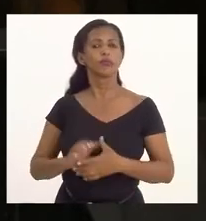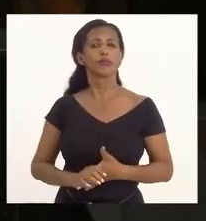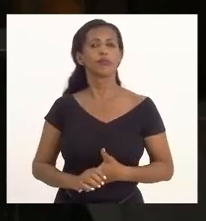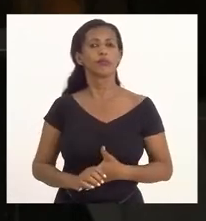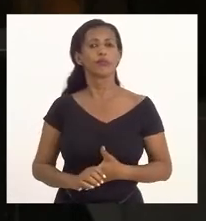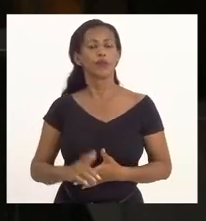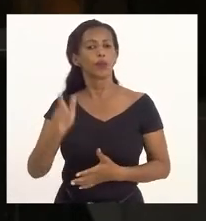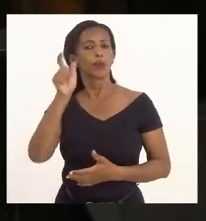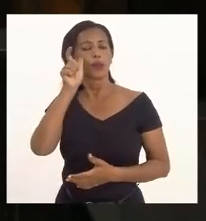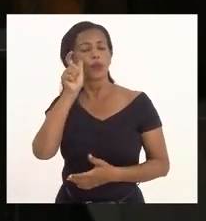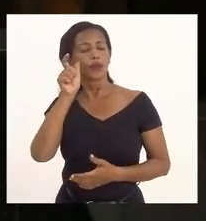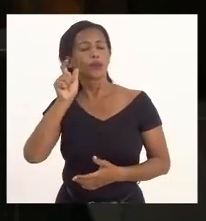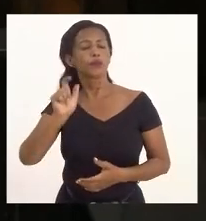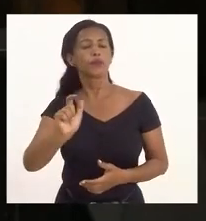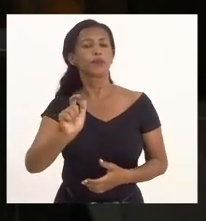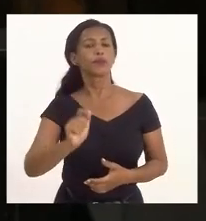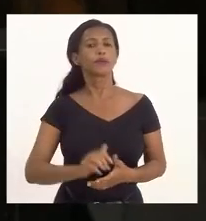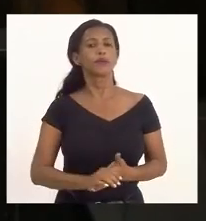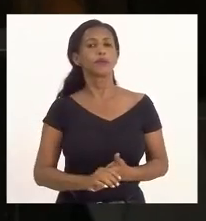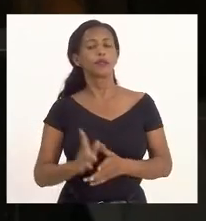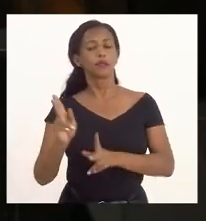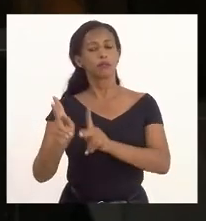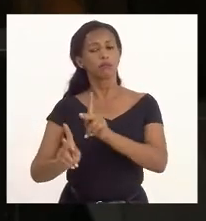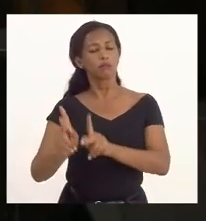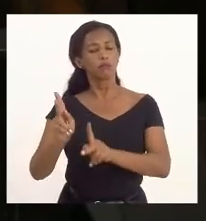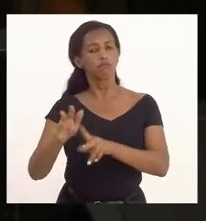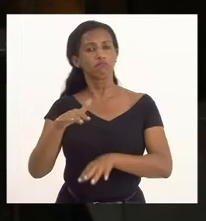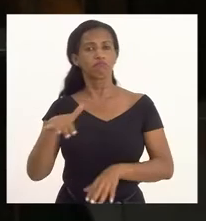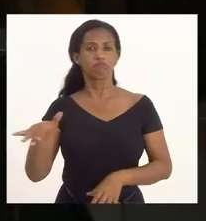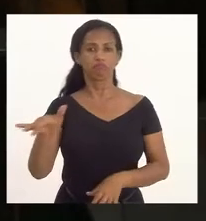o interesse popular.